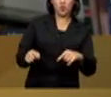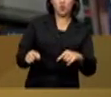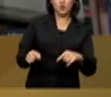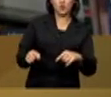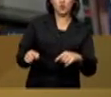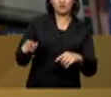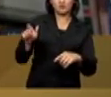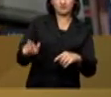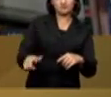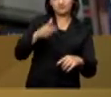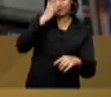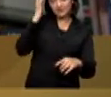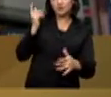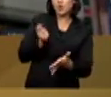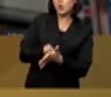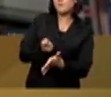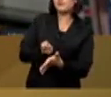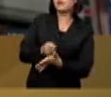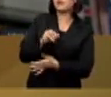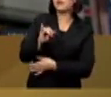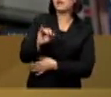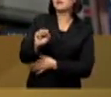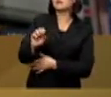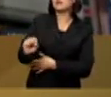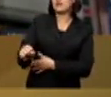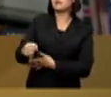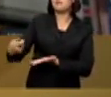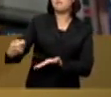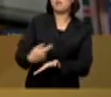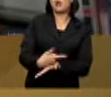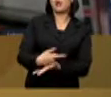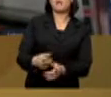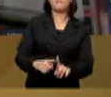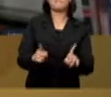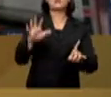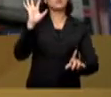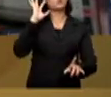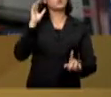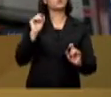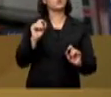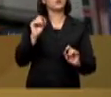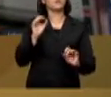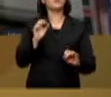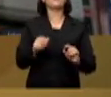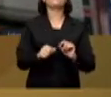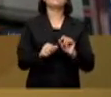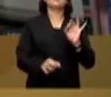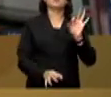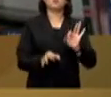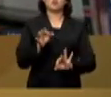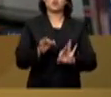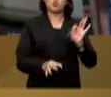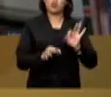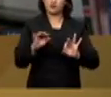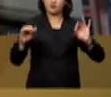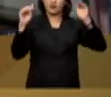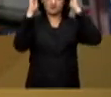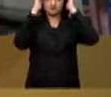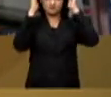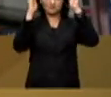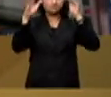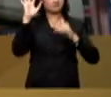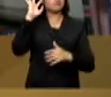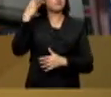cobrança do ISS. Solução proposta: julgamento da ação à luz da orientação